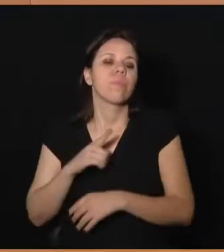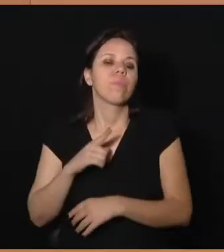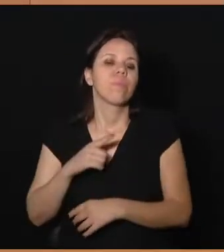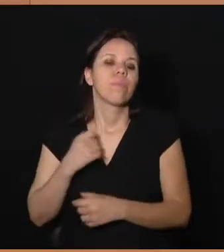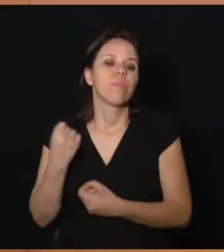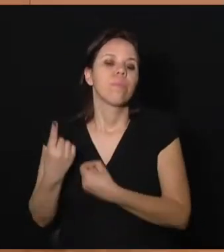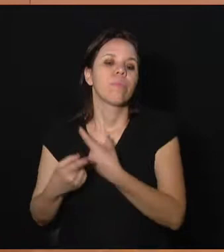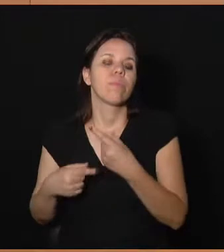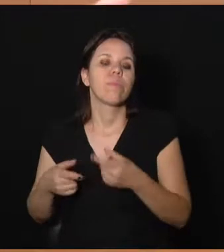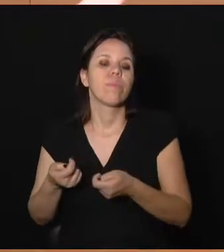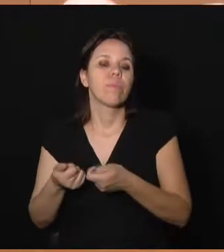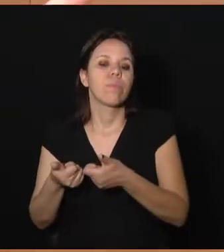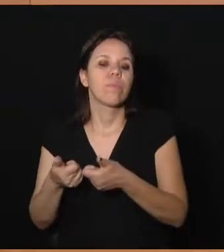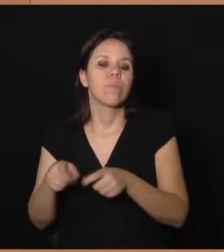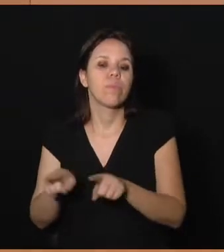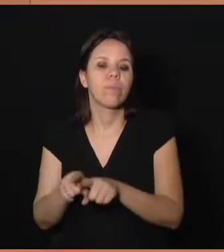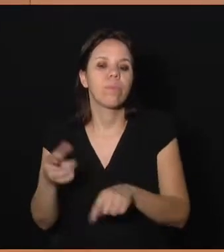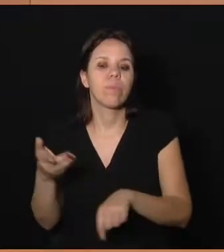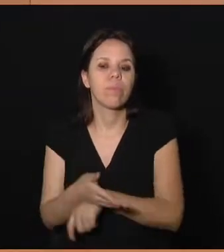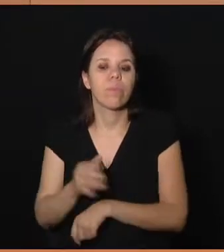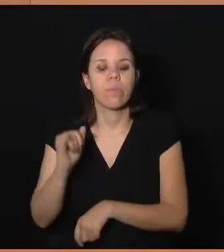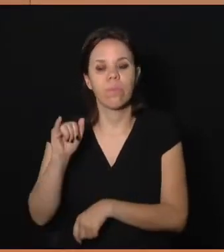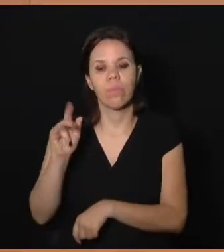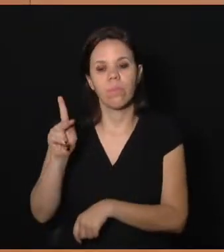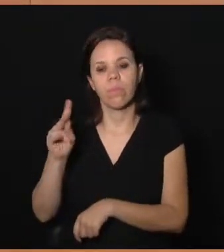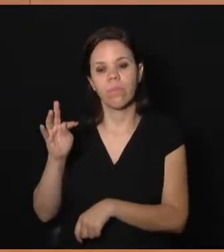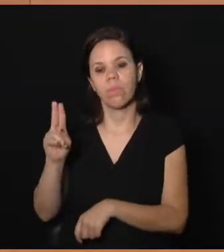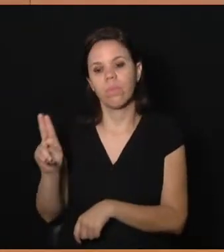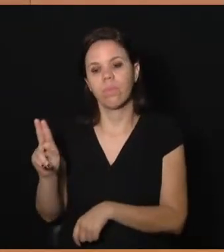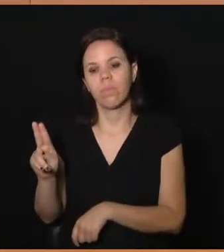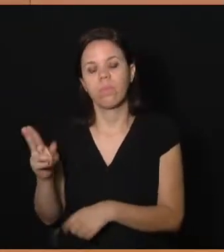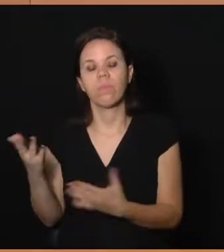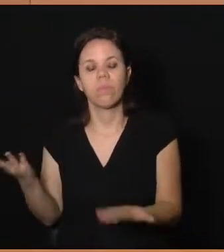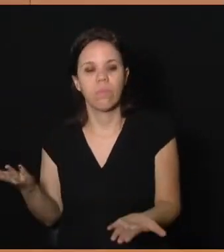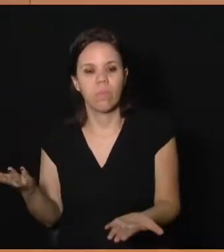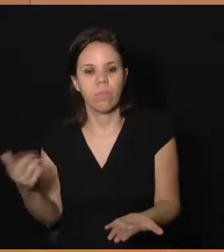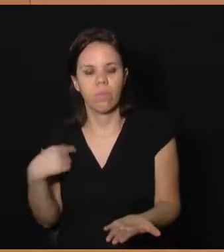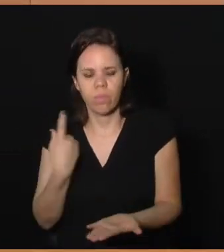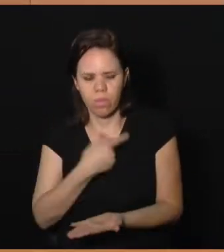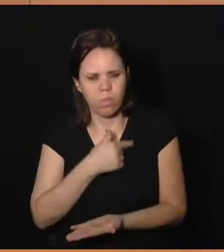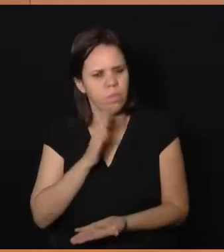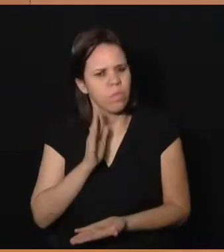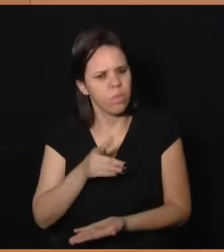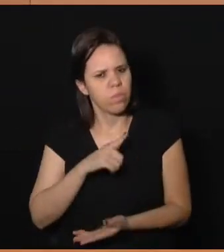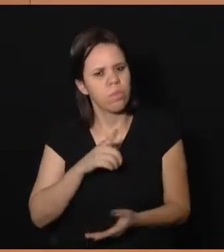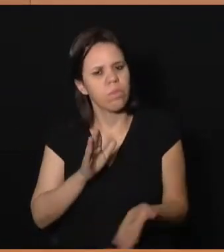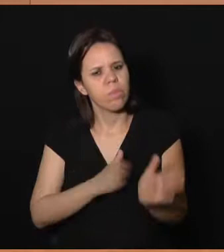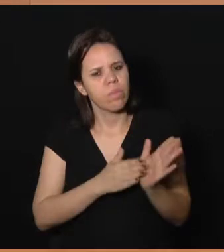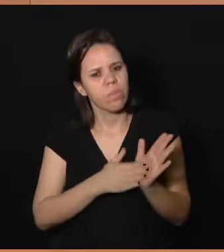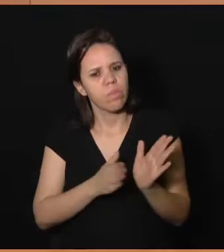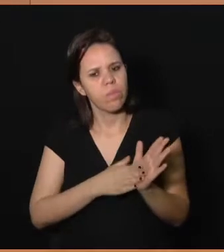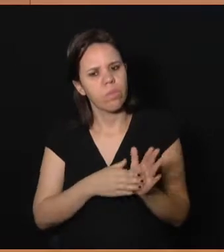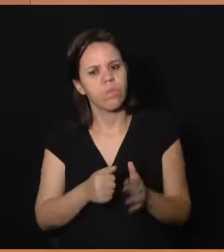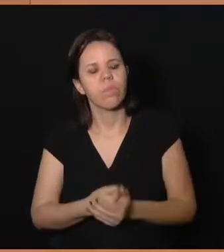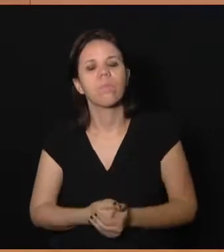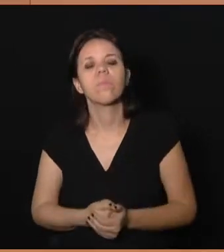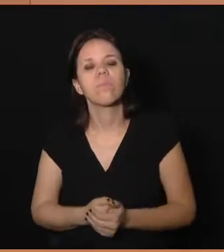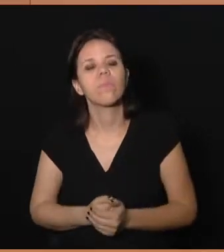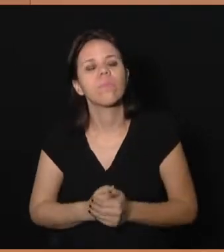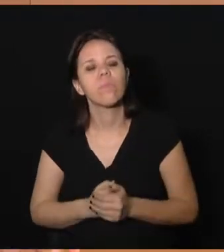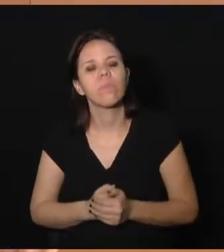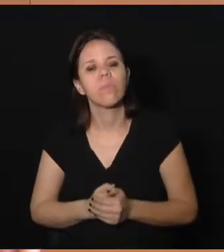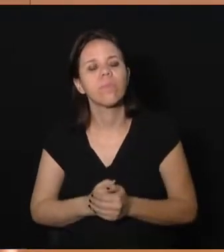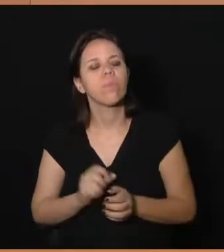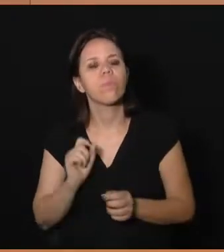de benefício. E aí entra a questão do IPTU. Nós já chegamos a fazer uma proposta, né, de que